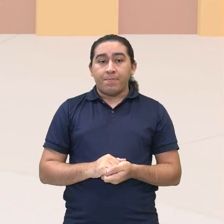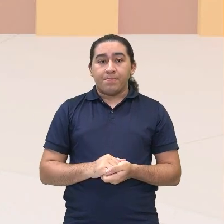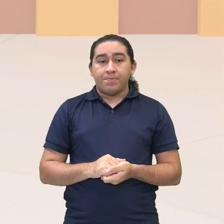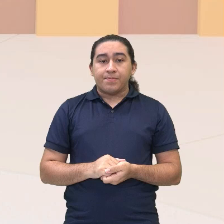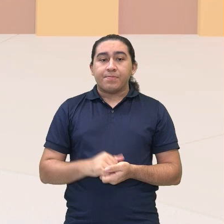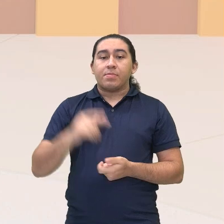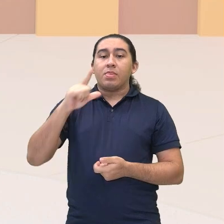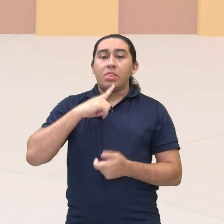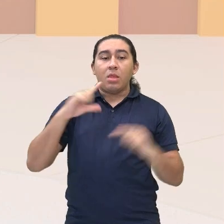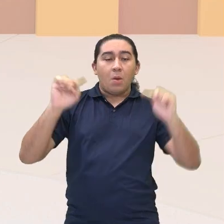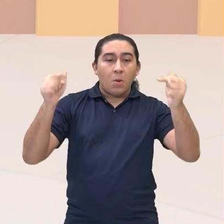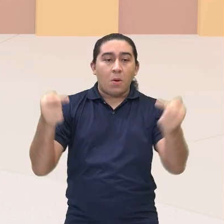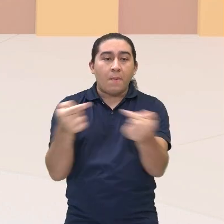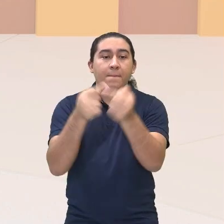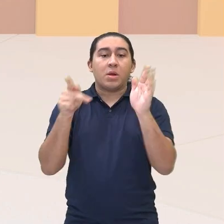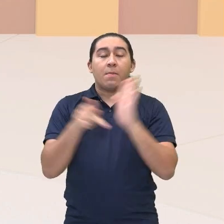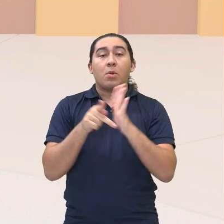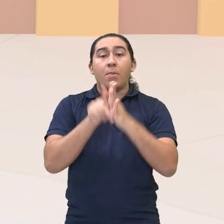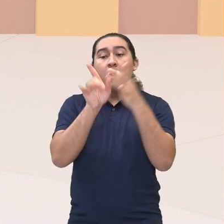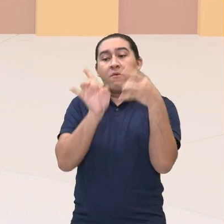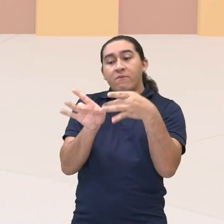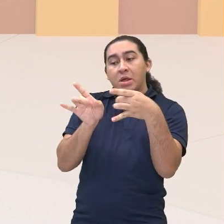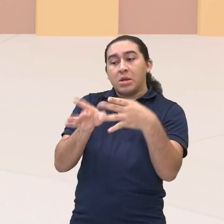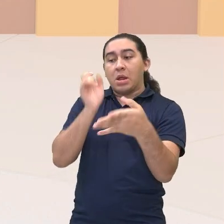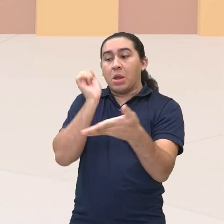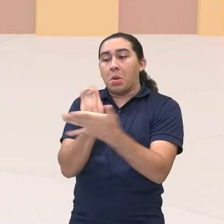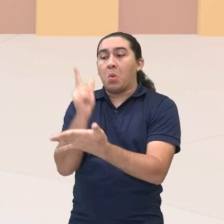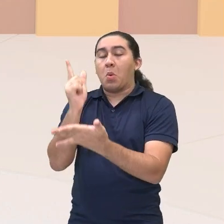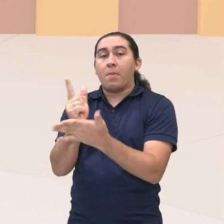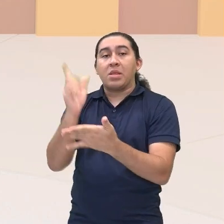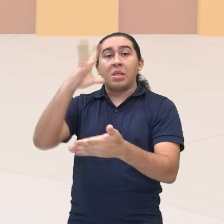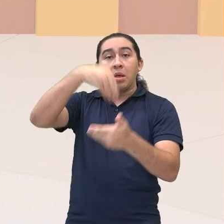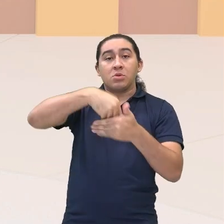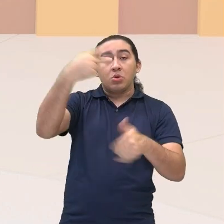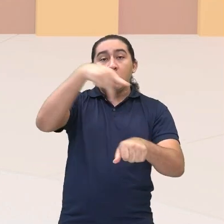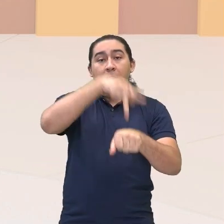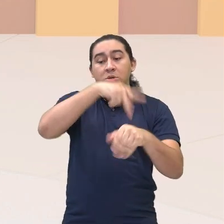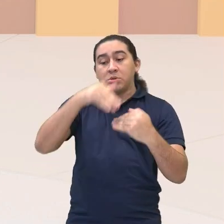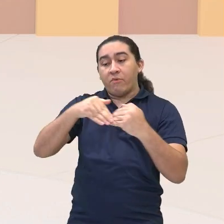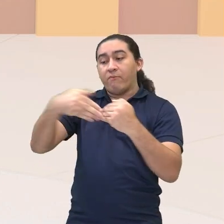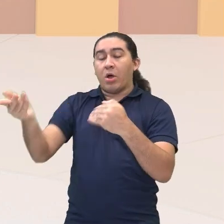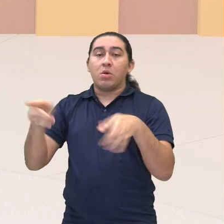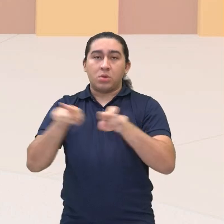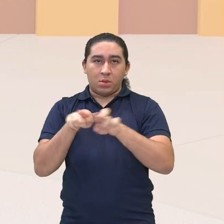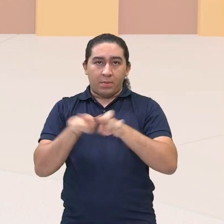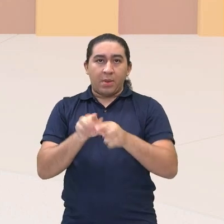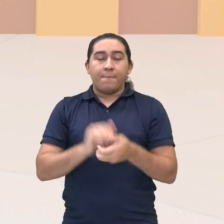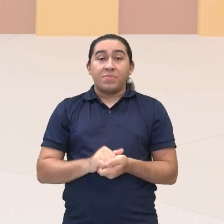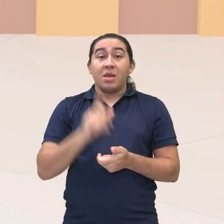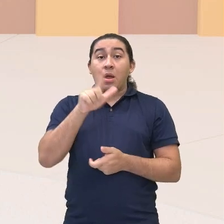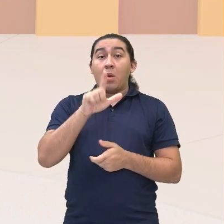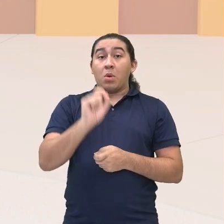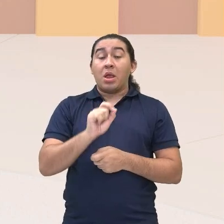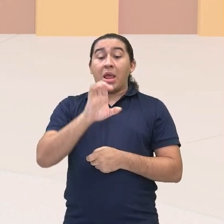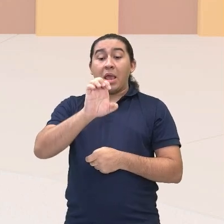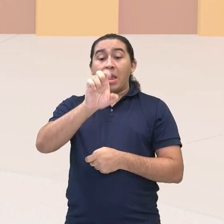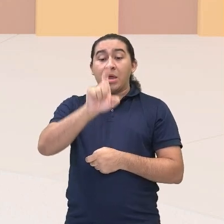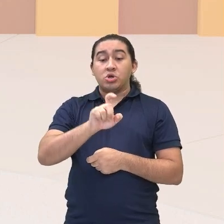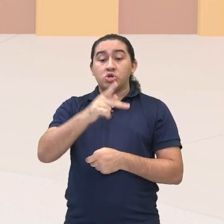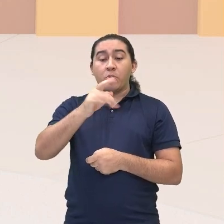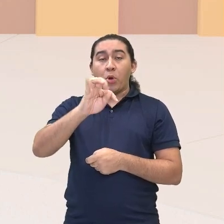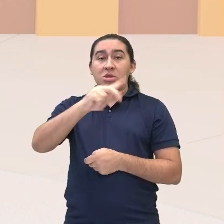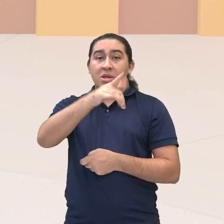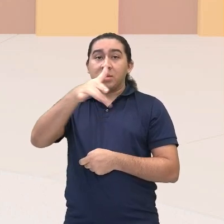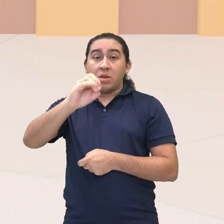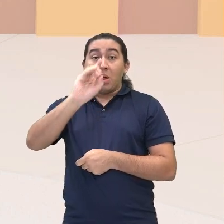estar ligado às exportações e às importações, tá? As exportações vão ser os produtos e